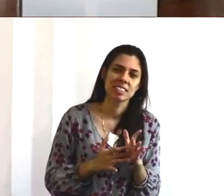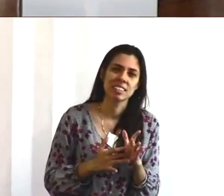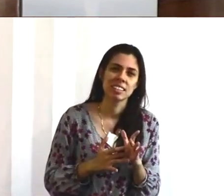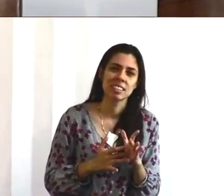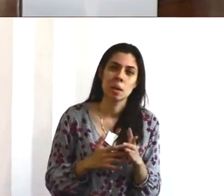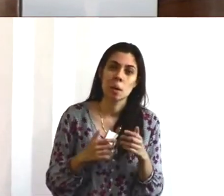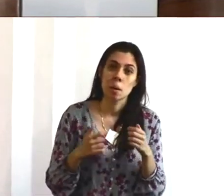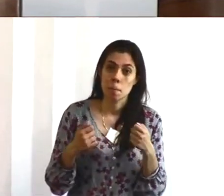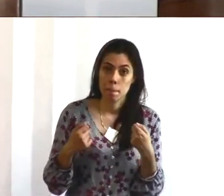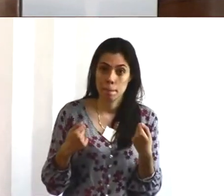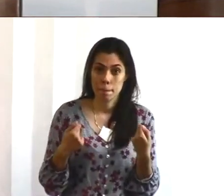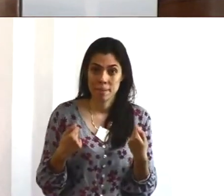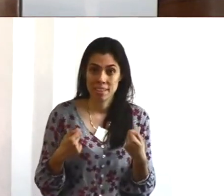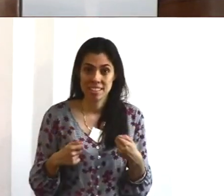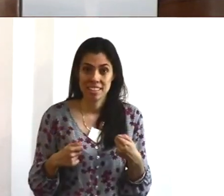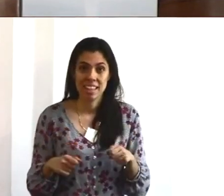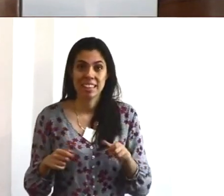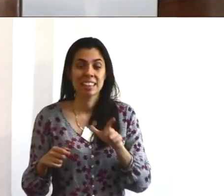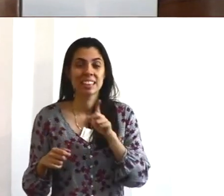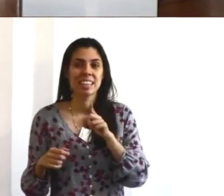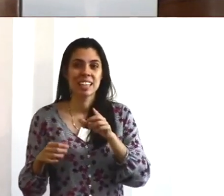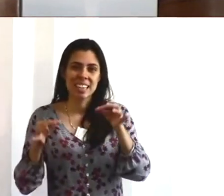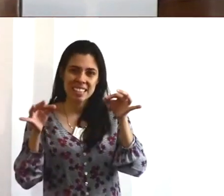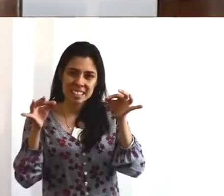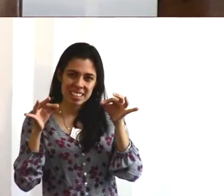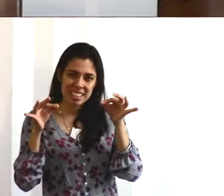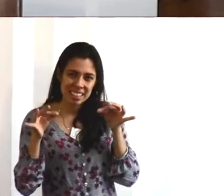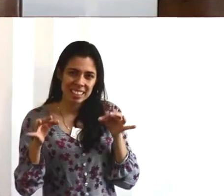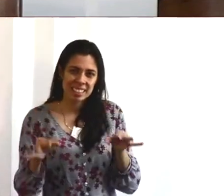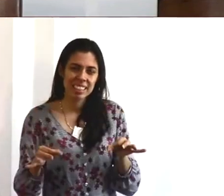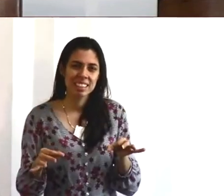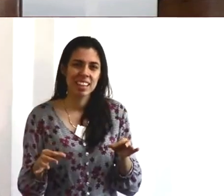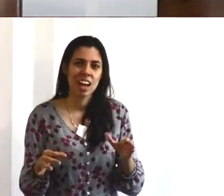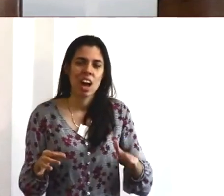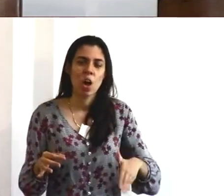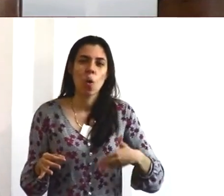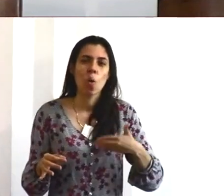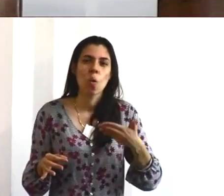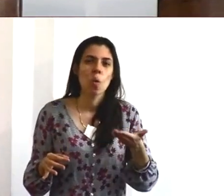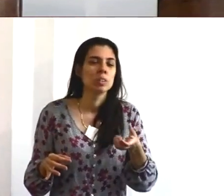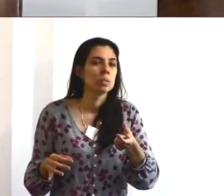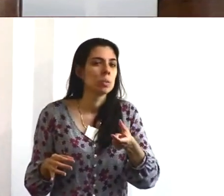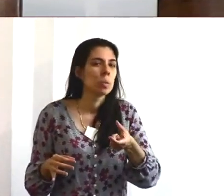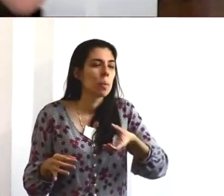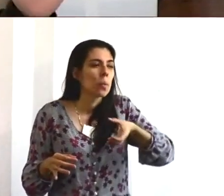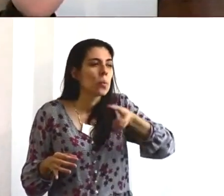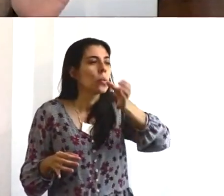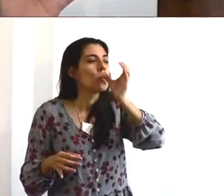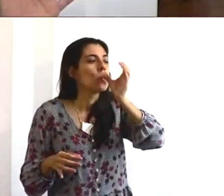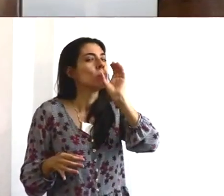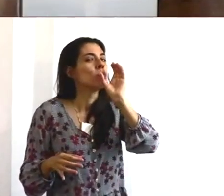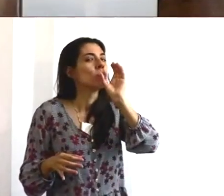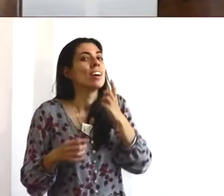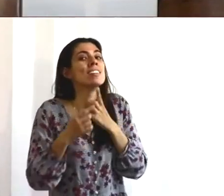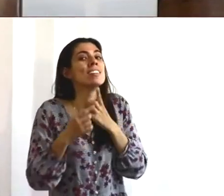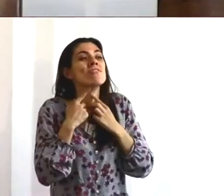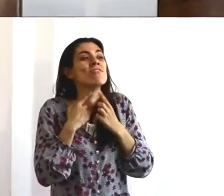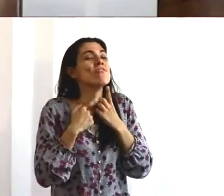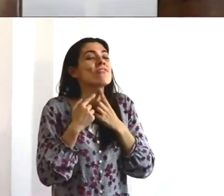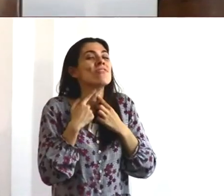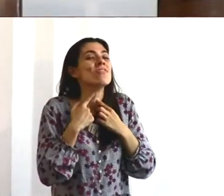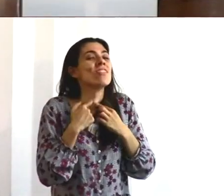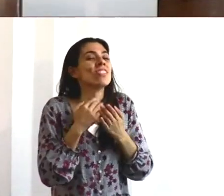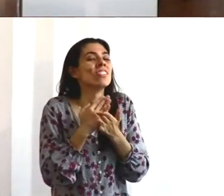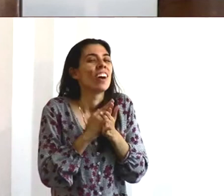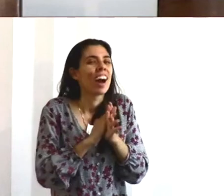essa água é uma água que nós, ao bebermos, não teremos mais sede. Por